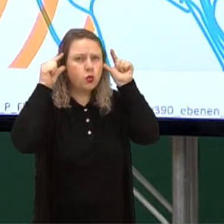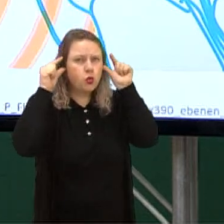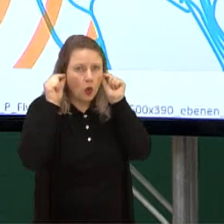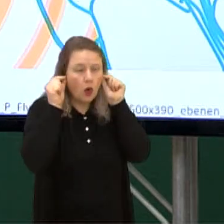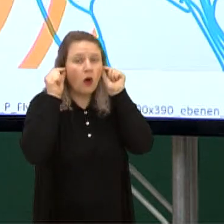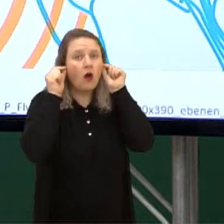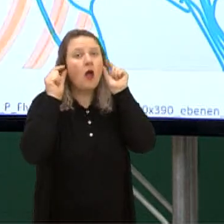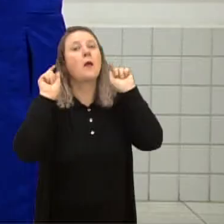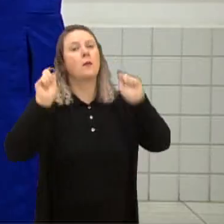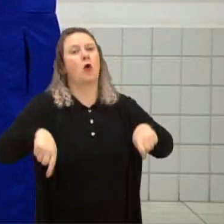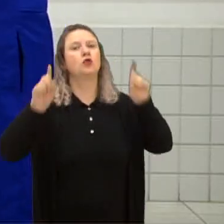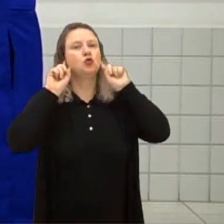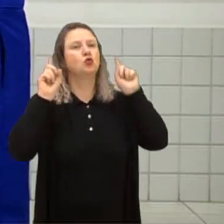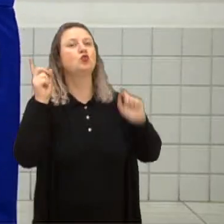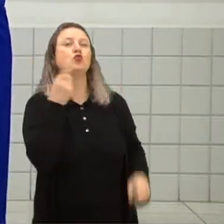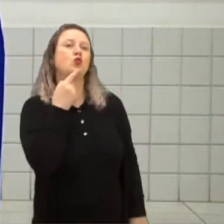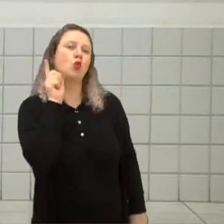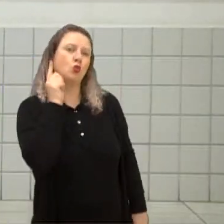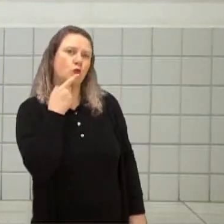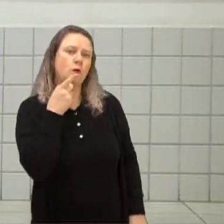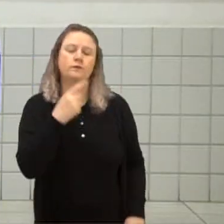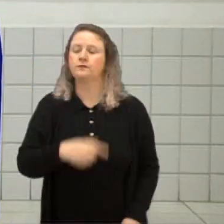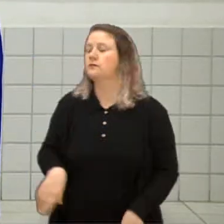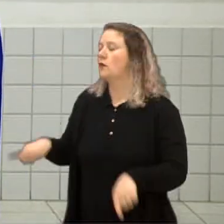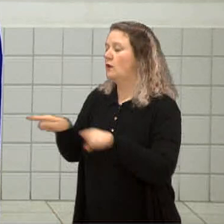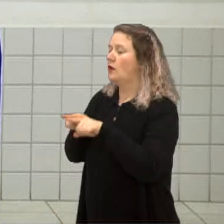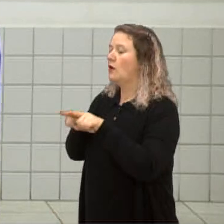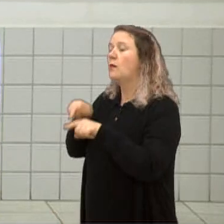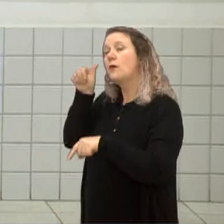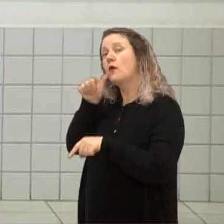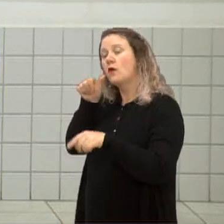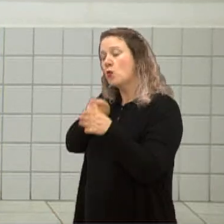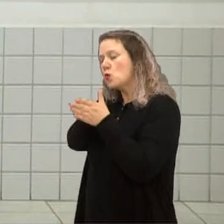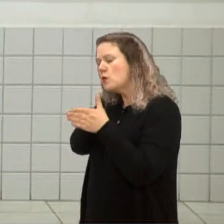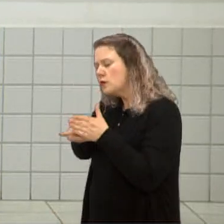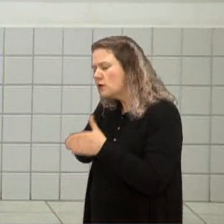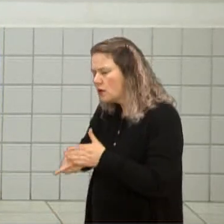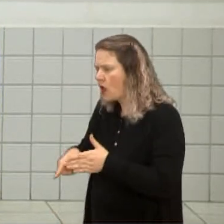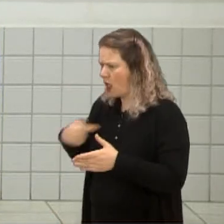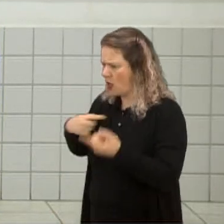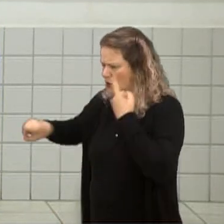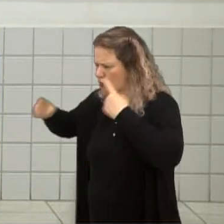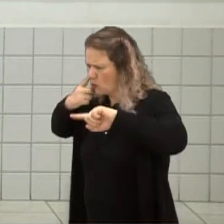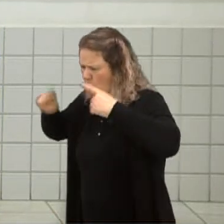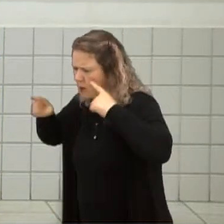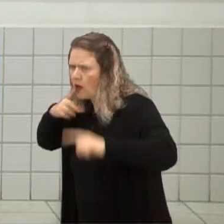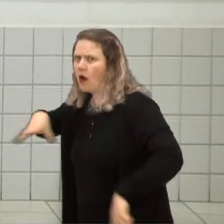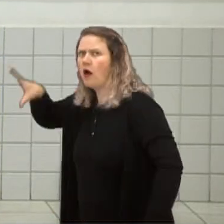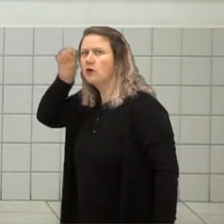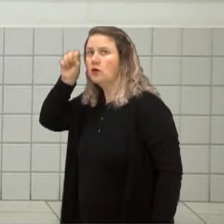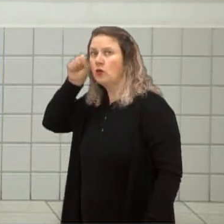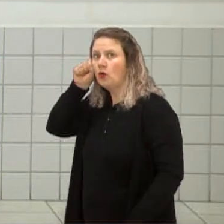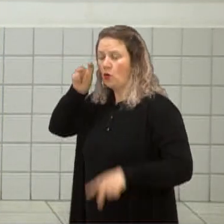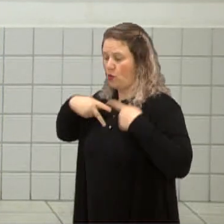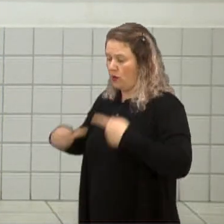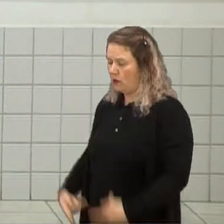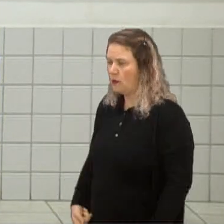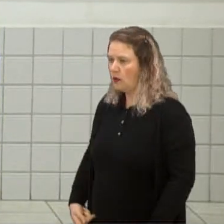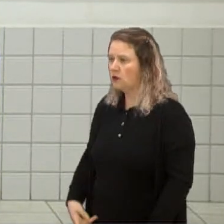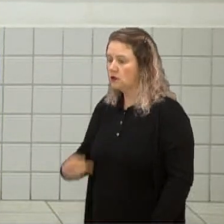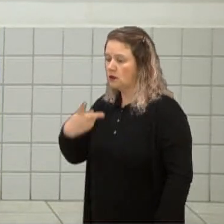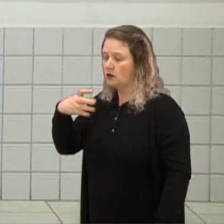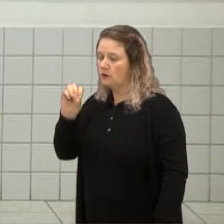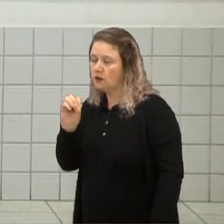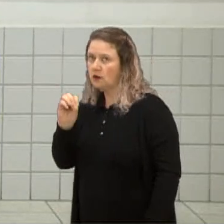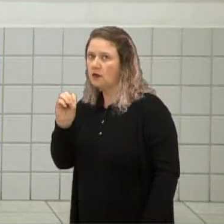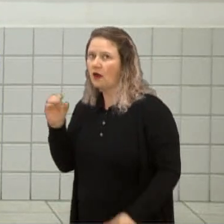ficar surda. Olha só, a Júlia fez uma pesquisa sobre a audição e mandou aqui pra gente. Ó, eu descobri sobre a audição que o ouvido humano detecta sons de 20 a 20